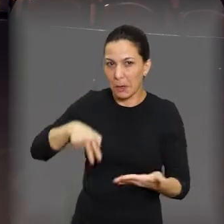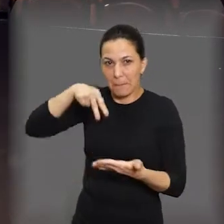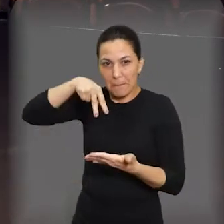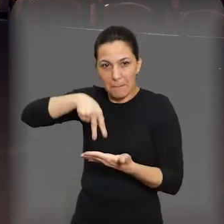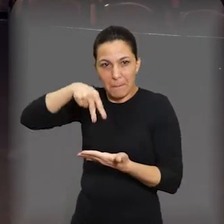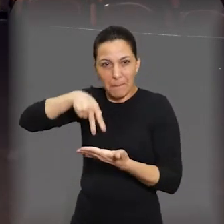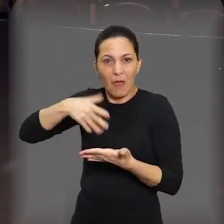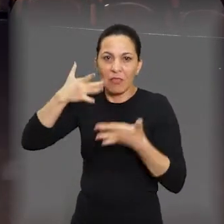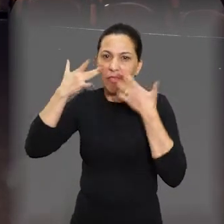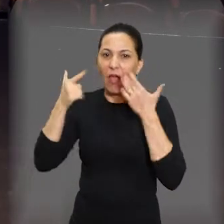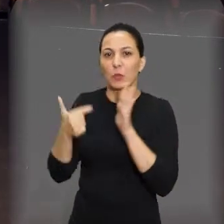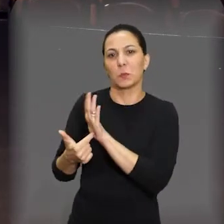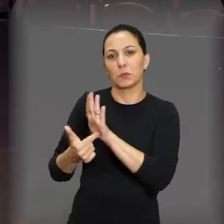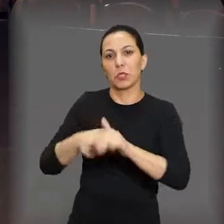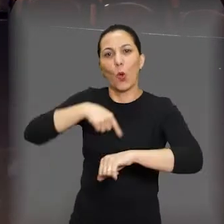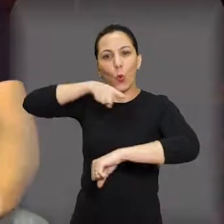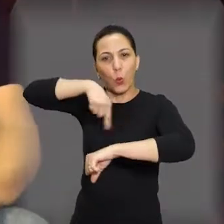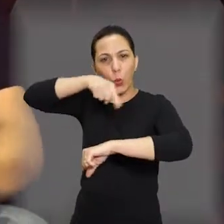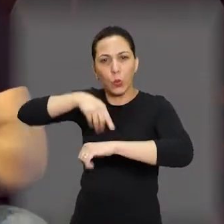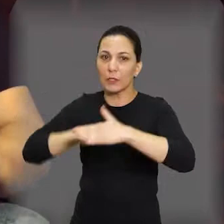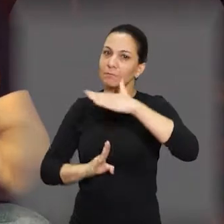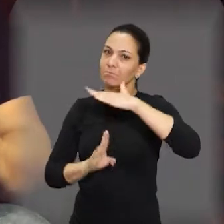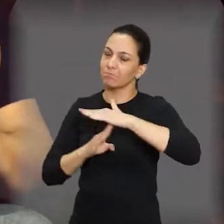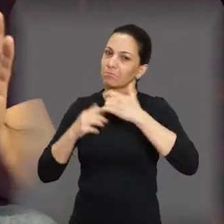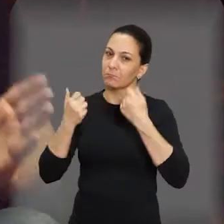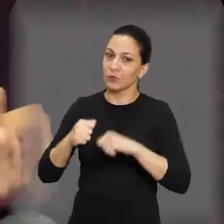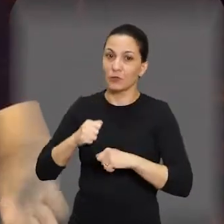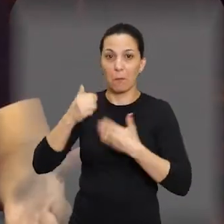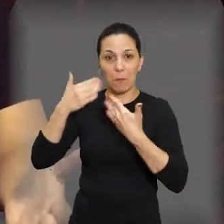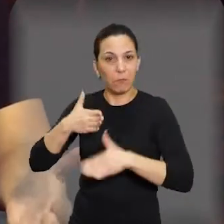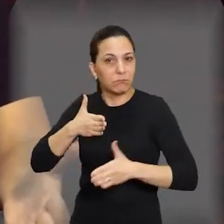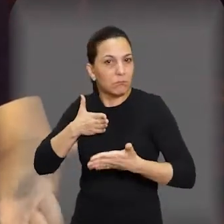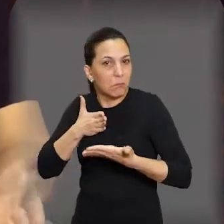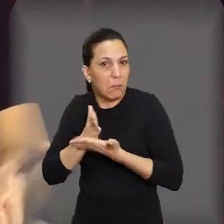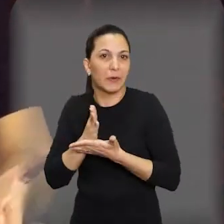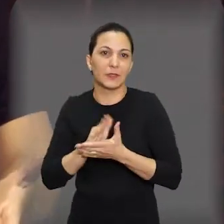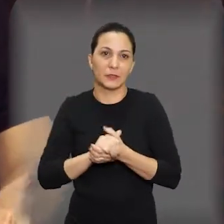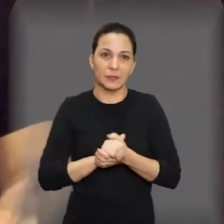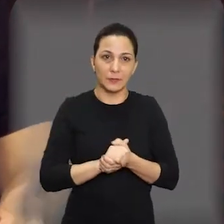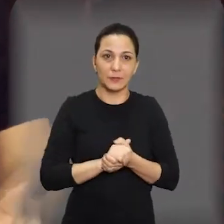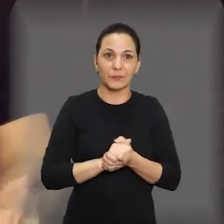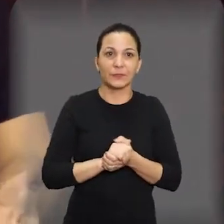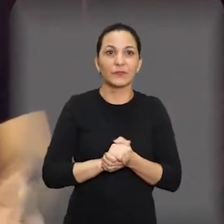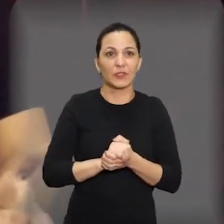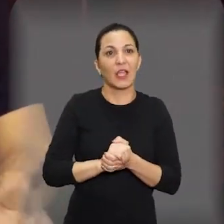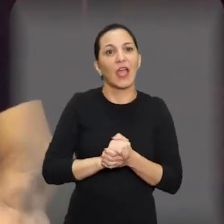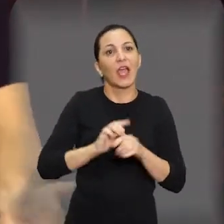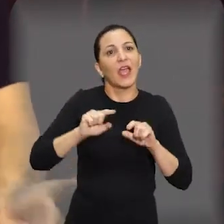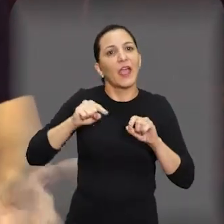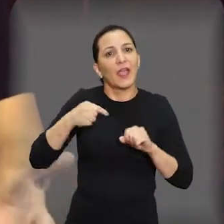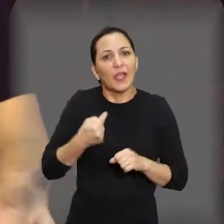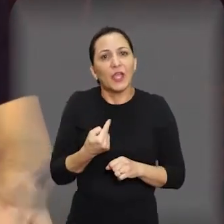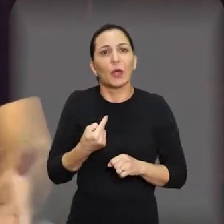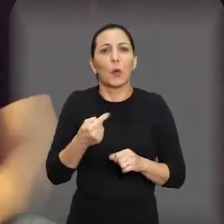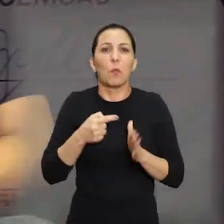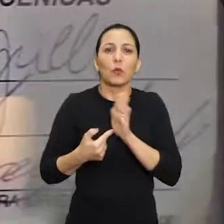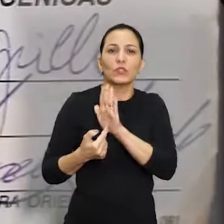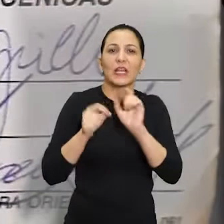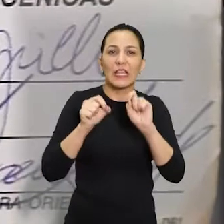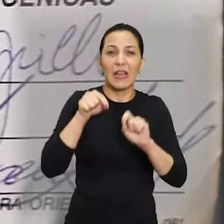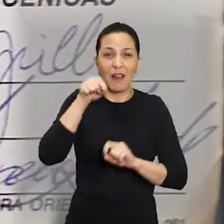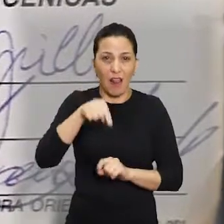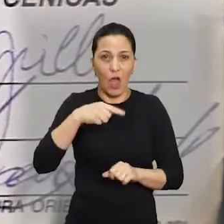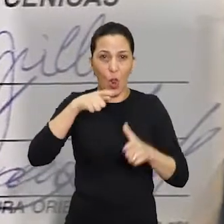olha, tudo bem, você pode fazer, mas você tem que ter horas mínimas de palco, pelo menos, porque senão eu não posso te aprovar. E quando